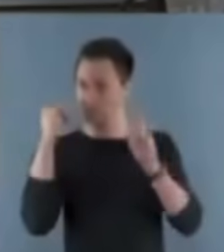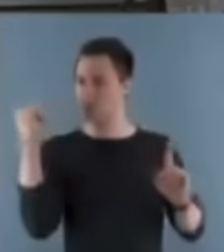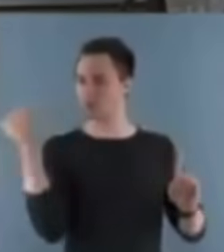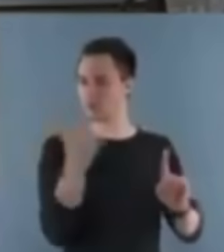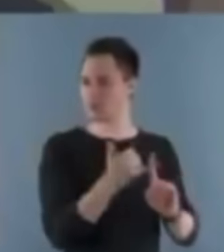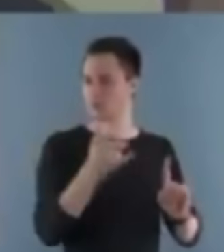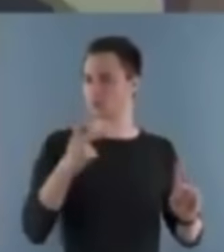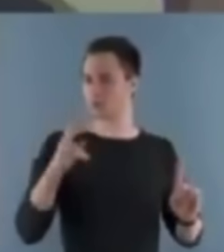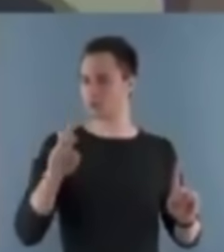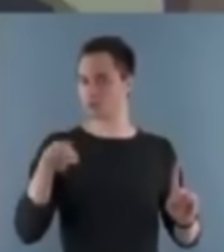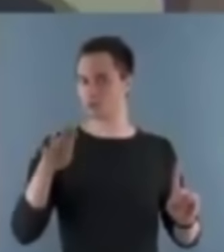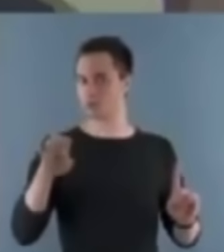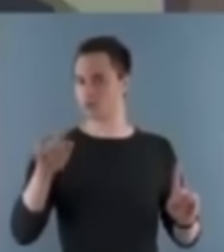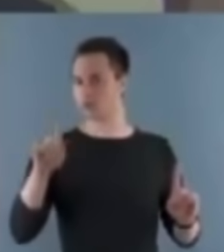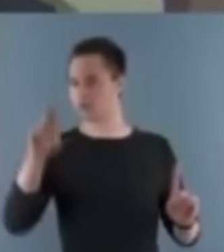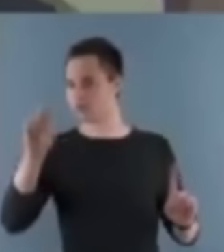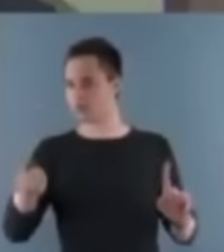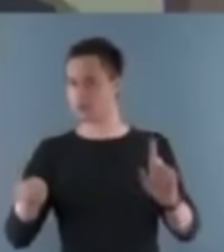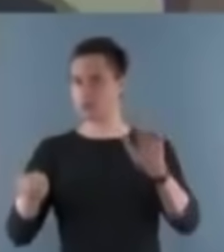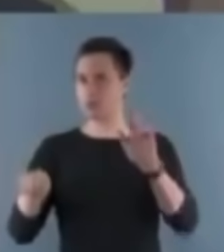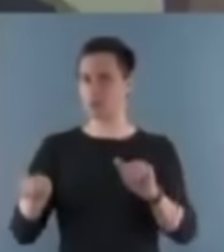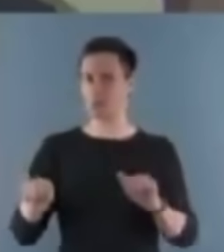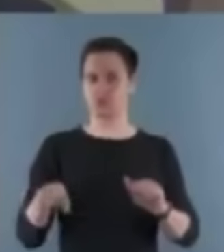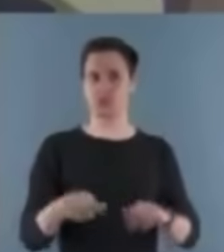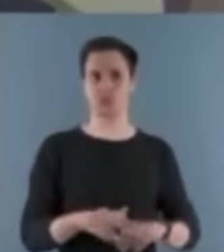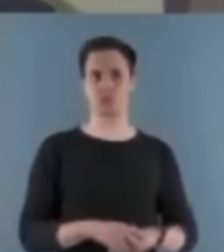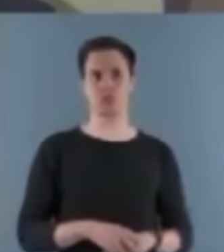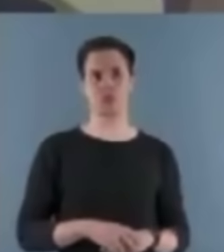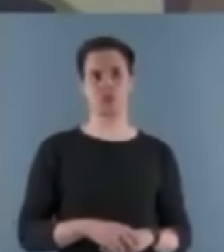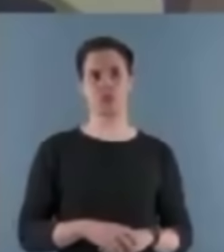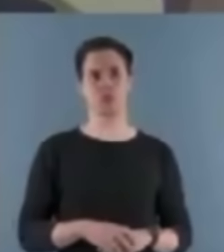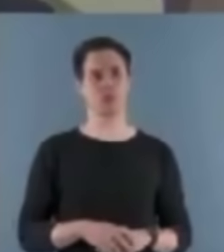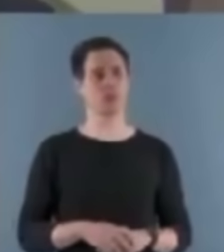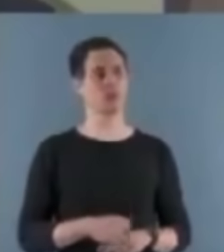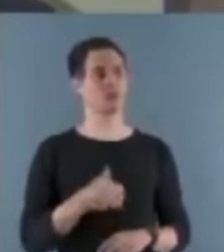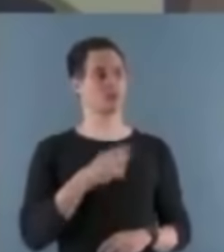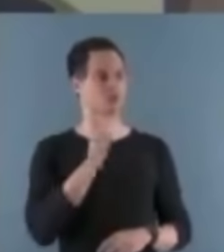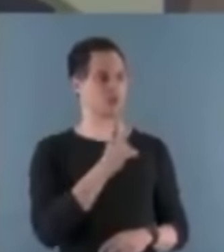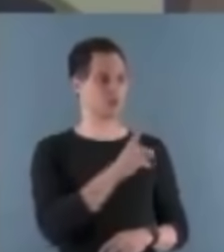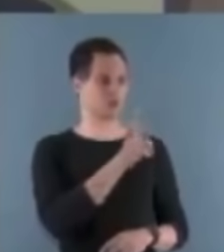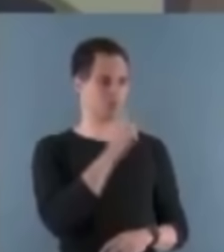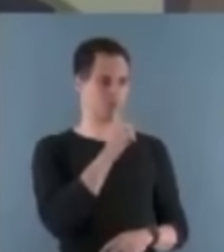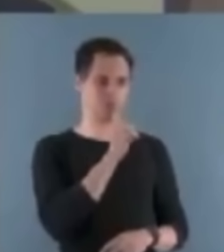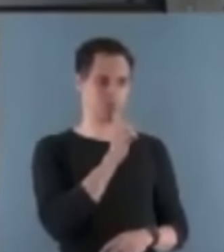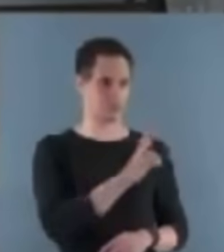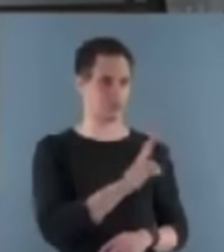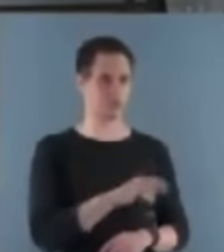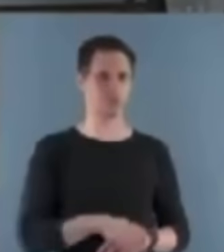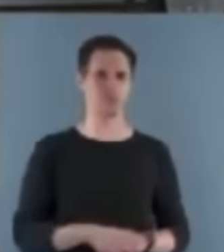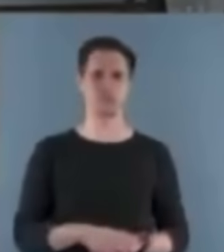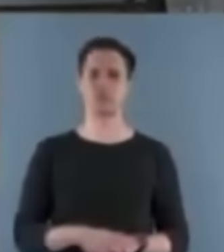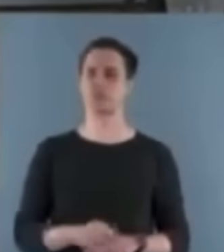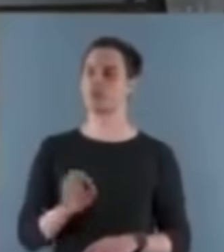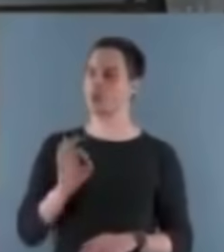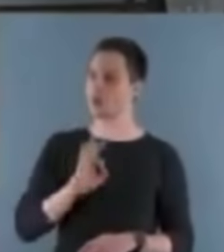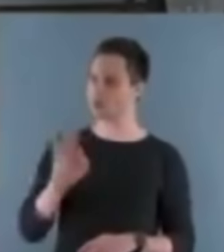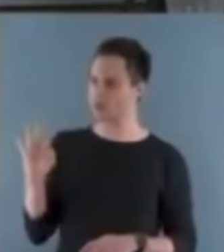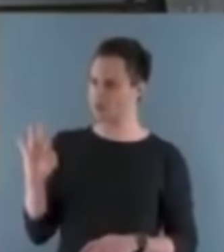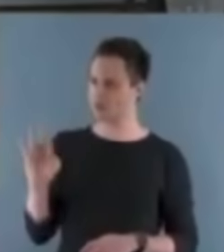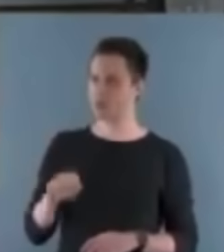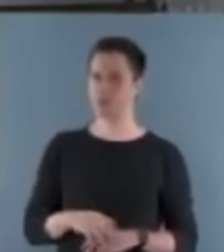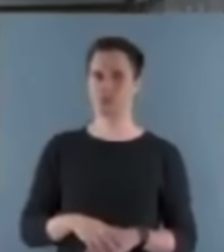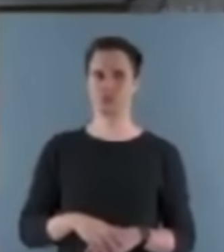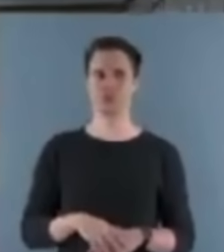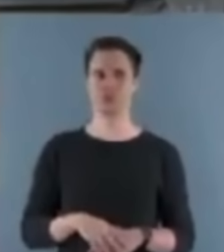ou não? Deputado André Fernandes, eu já disse que não vou responder a sua pergunta. Ótimo, ótimo. Está até